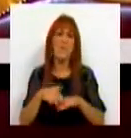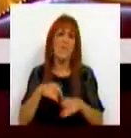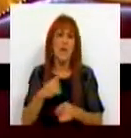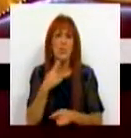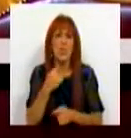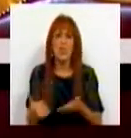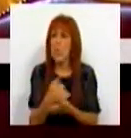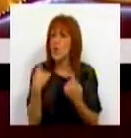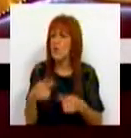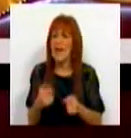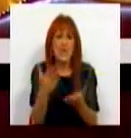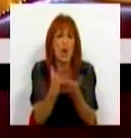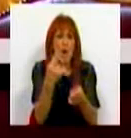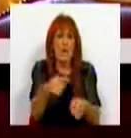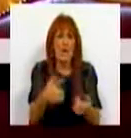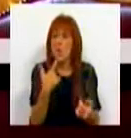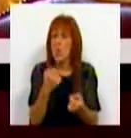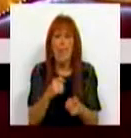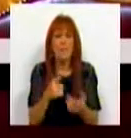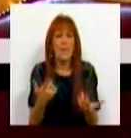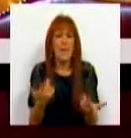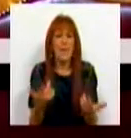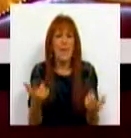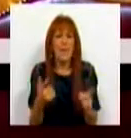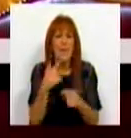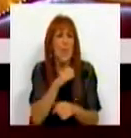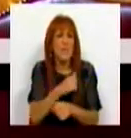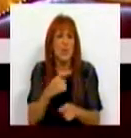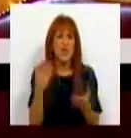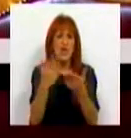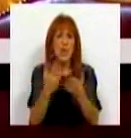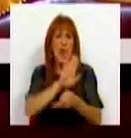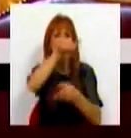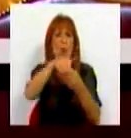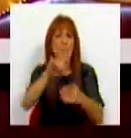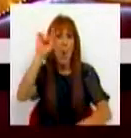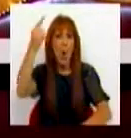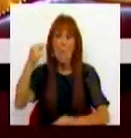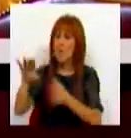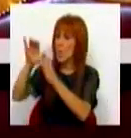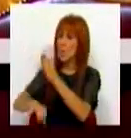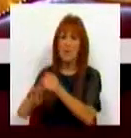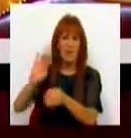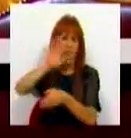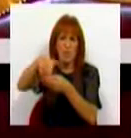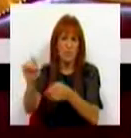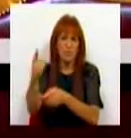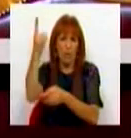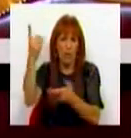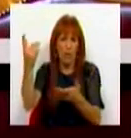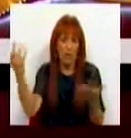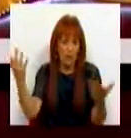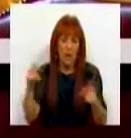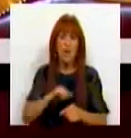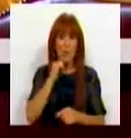por muitos recursos que ponhamos na escola, não é possível, não é viável ter uma escola inclusiva se temos um currículo que não é inclusivo. Ou